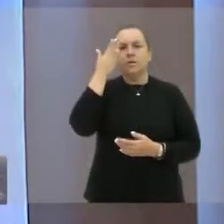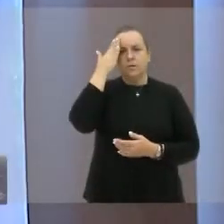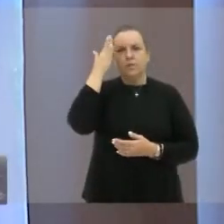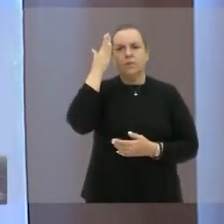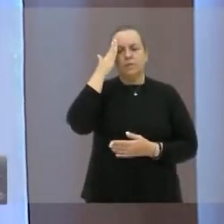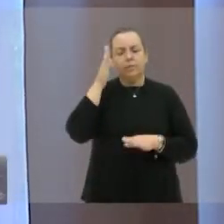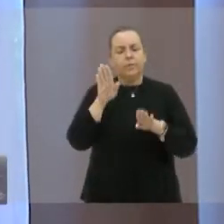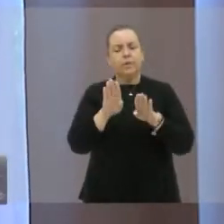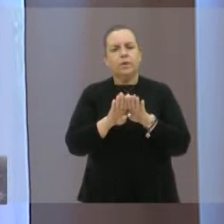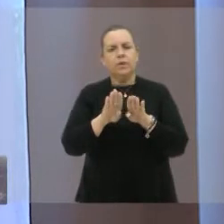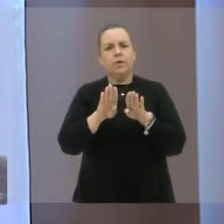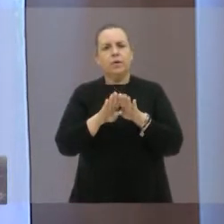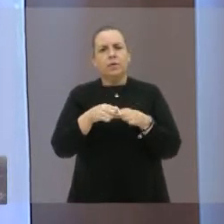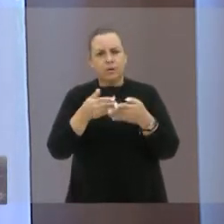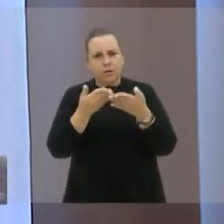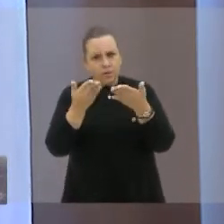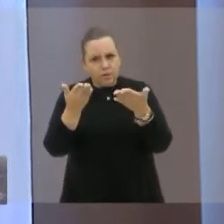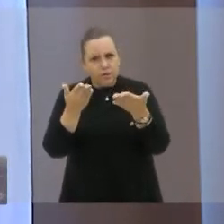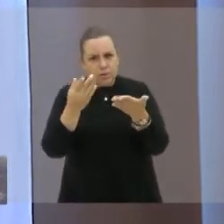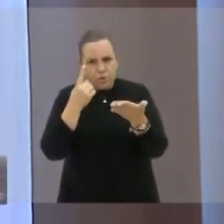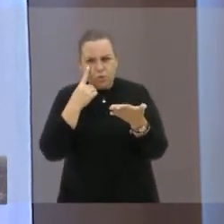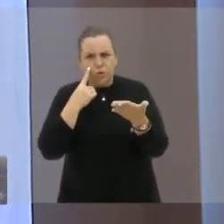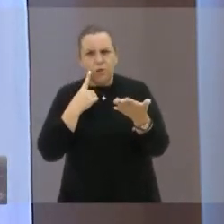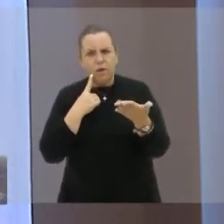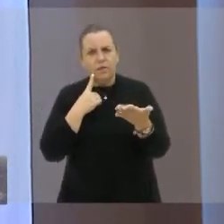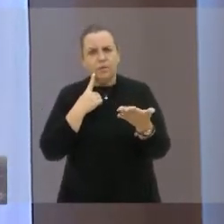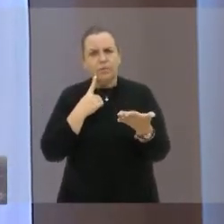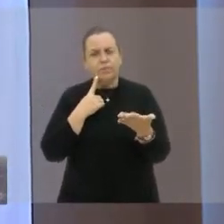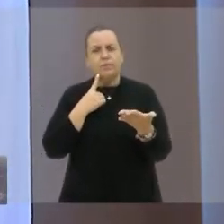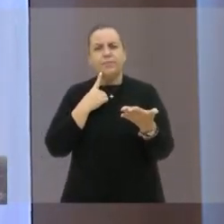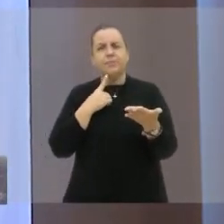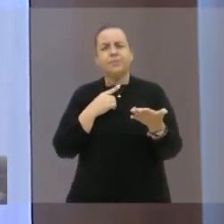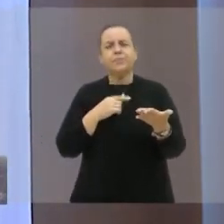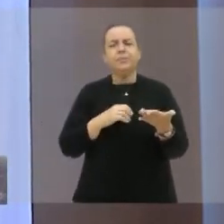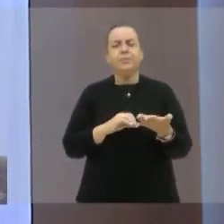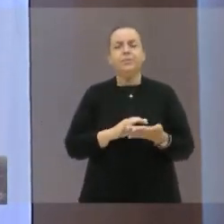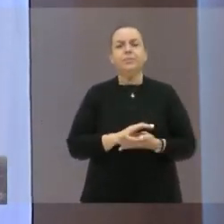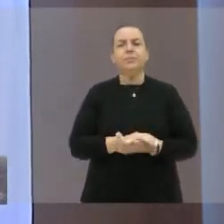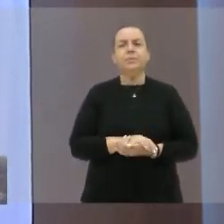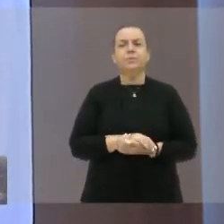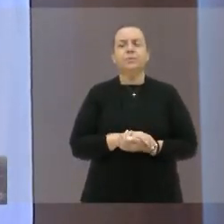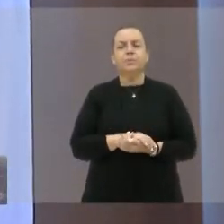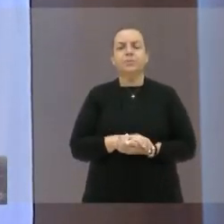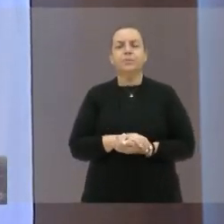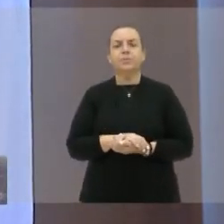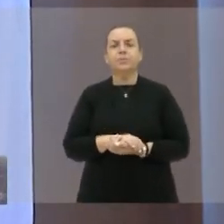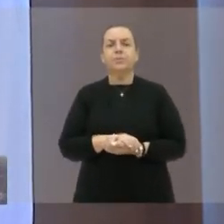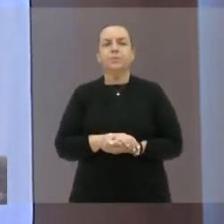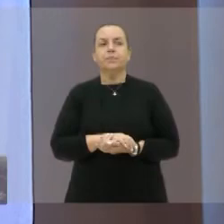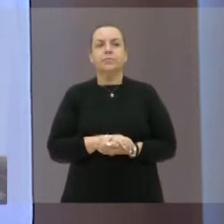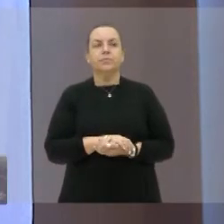ao Senhor. Também que tens chorado. Lágrimas caem aos olhos nesse momento.